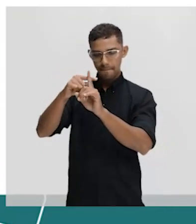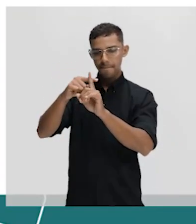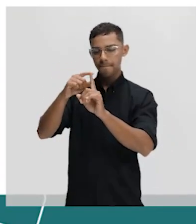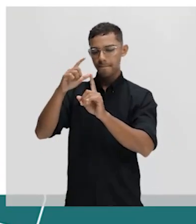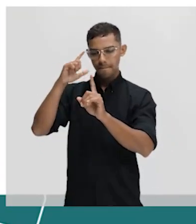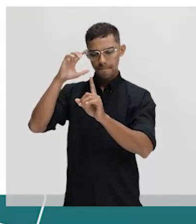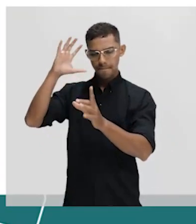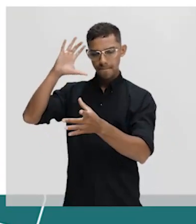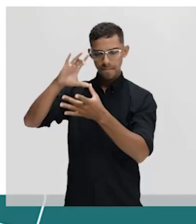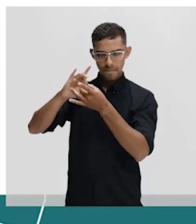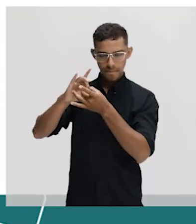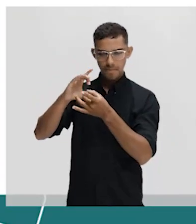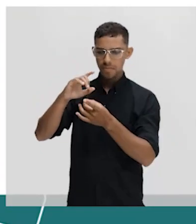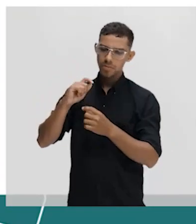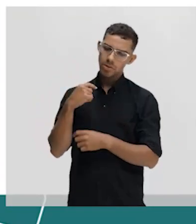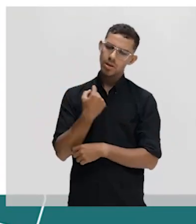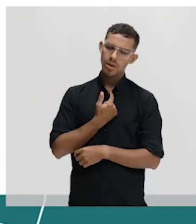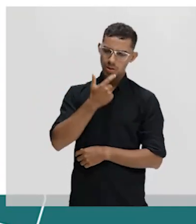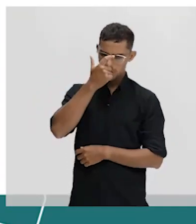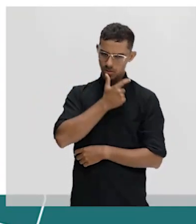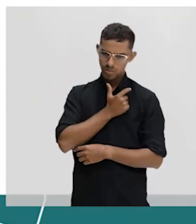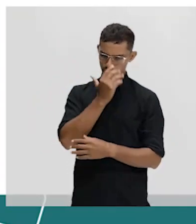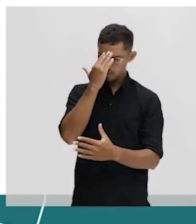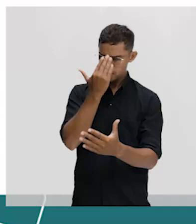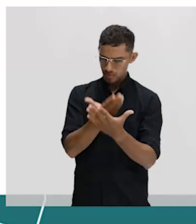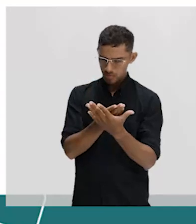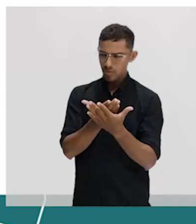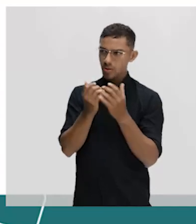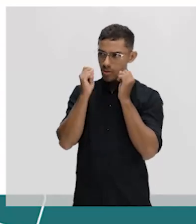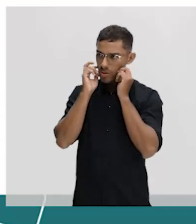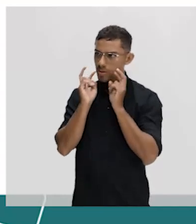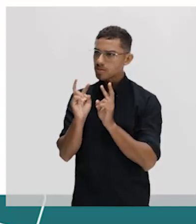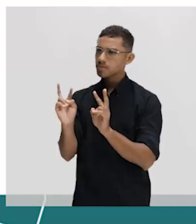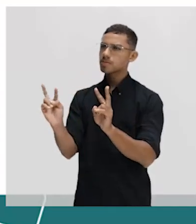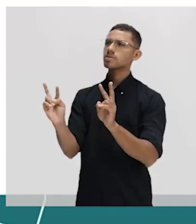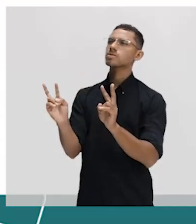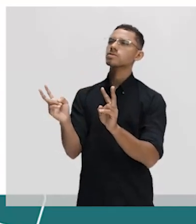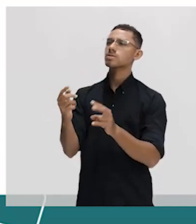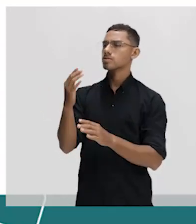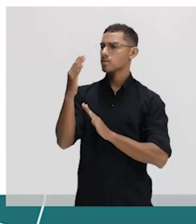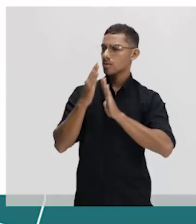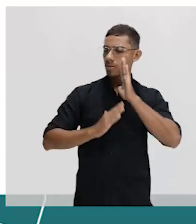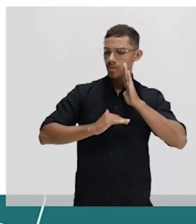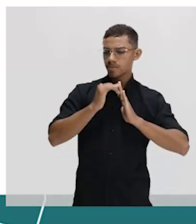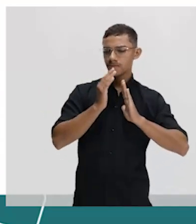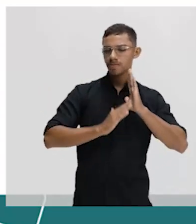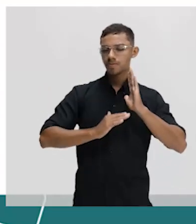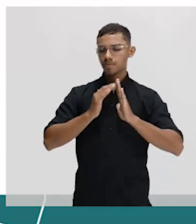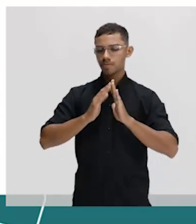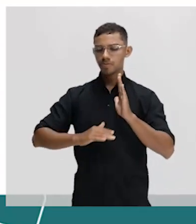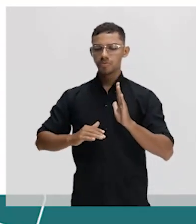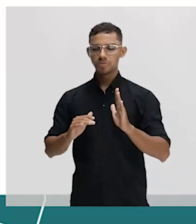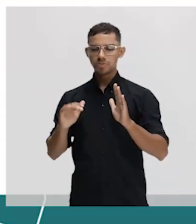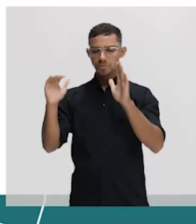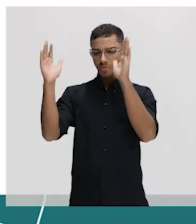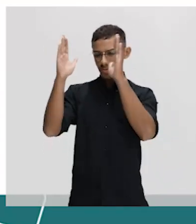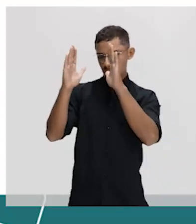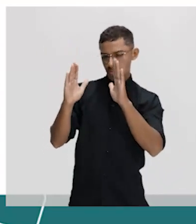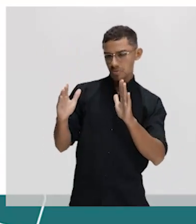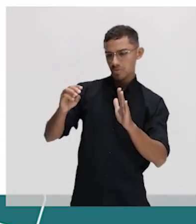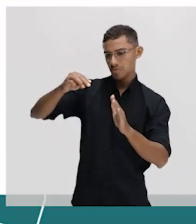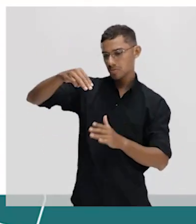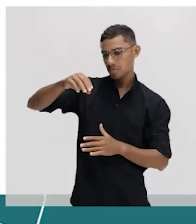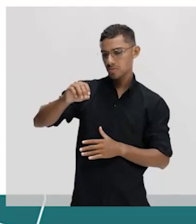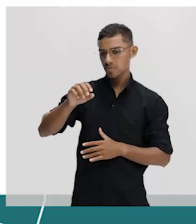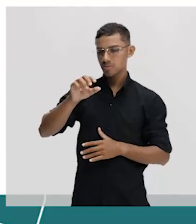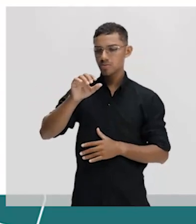Eu só posso acreditar em alguma coisa se eu olhar pelo menos e souber na imagem, na pintura, no mosaico, atenção a esse nome,